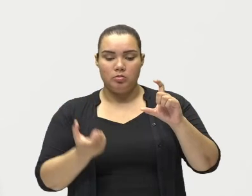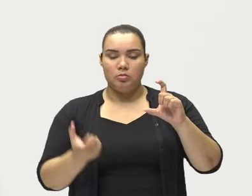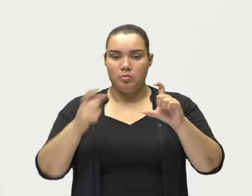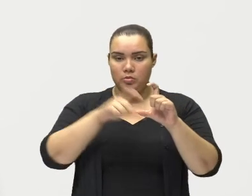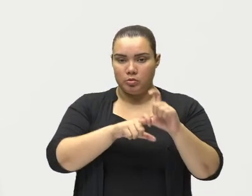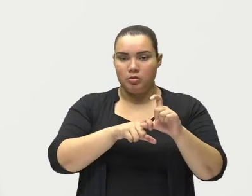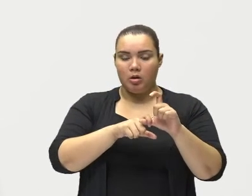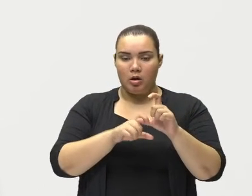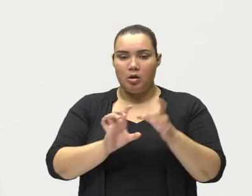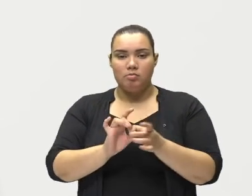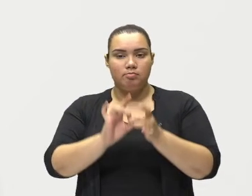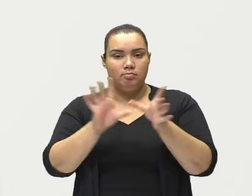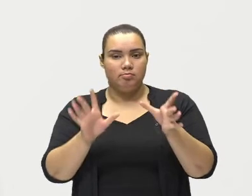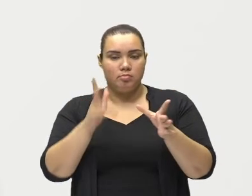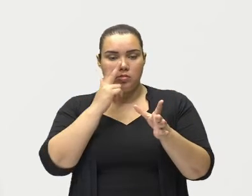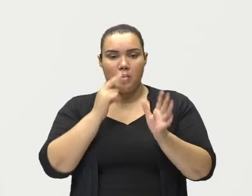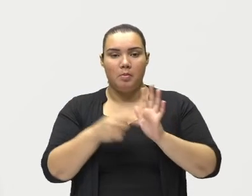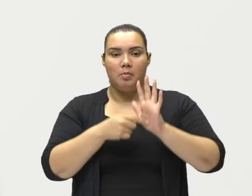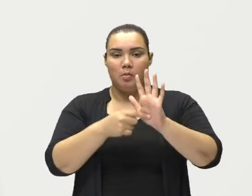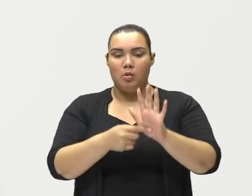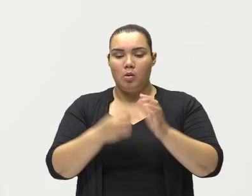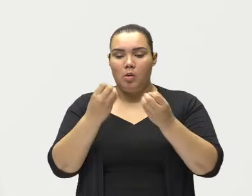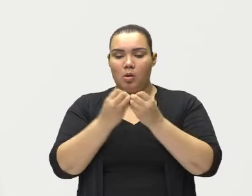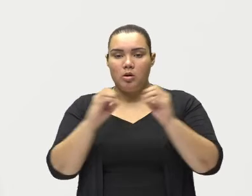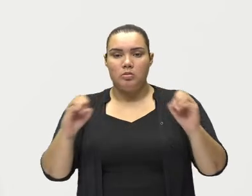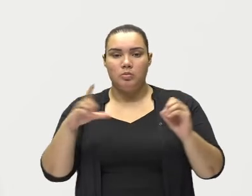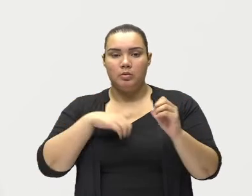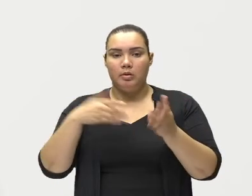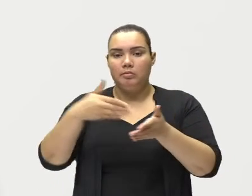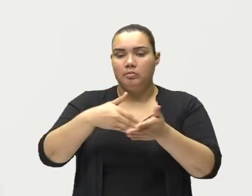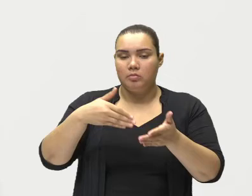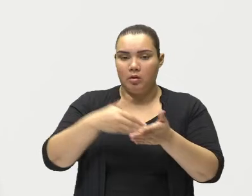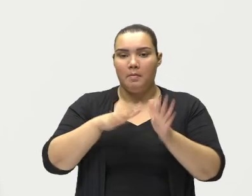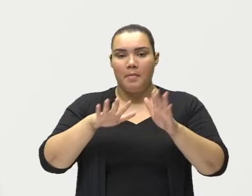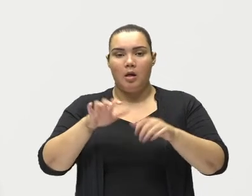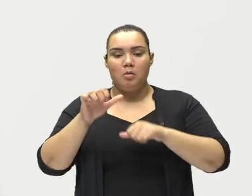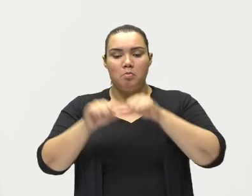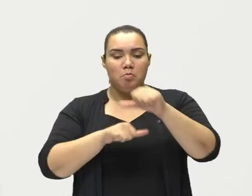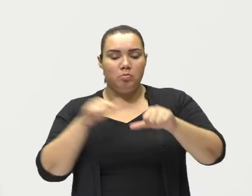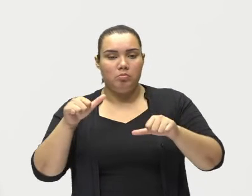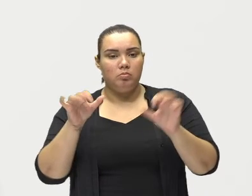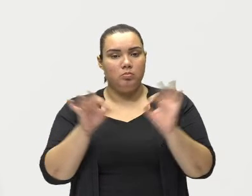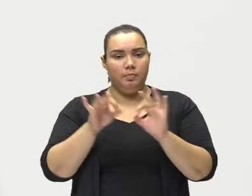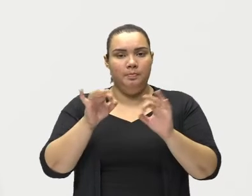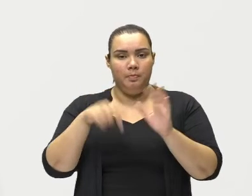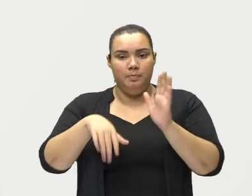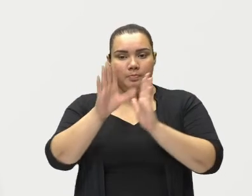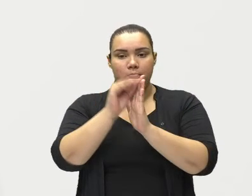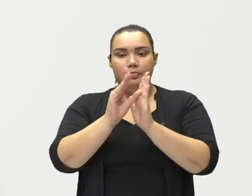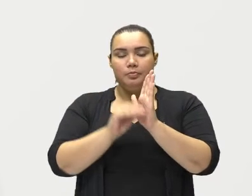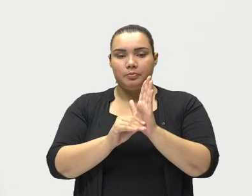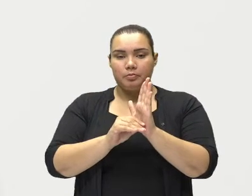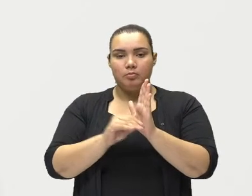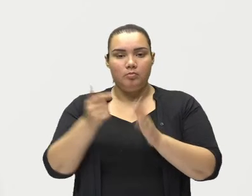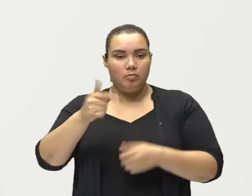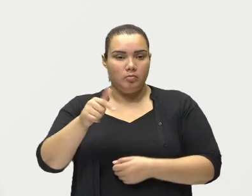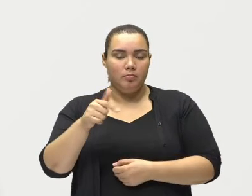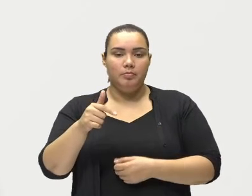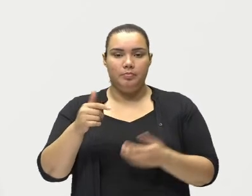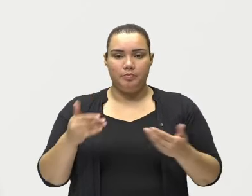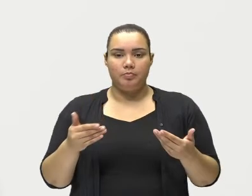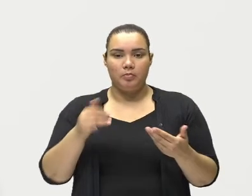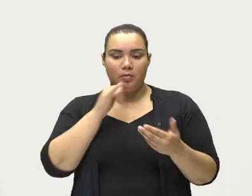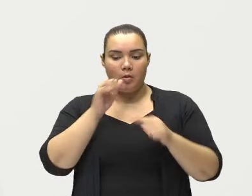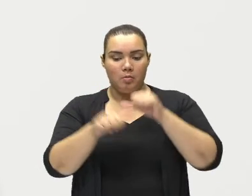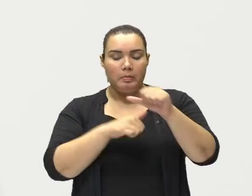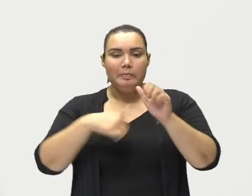concessiva, esse tipo de oração, ele apresenta um obstáculo que não impede de que algo vá ocorrer, né? Que não impede nem